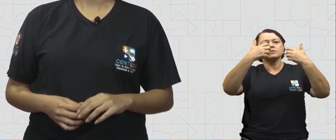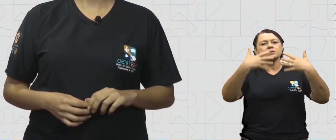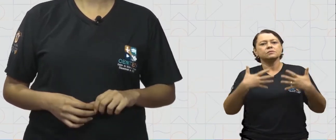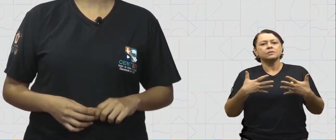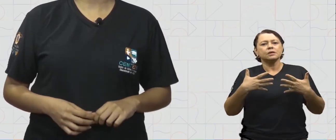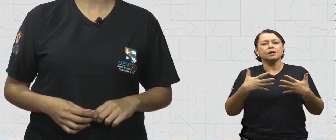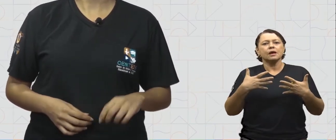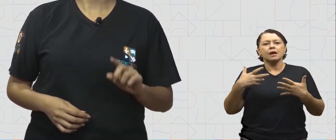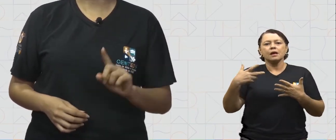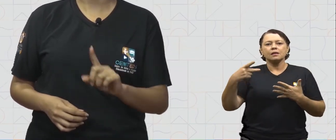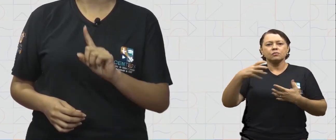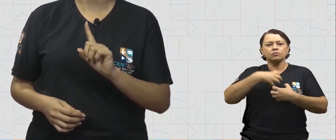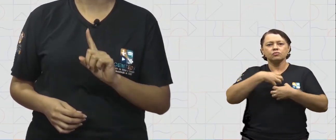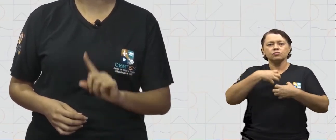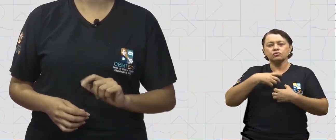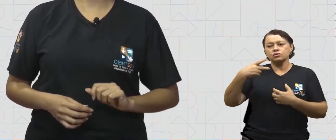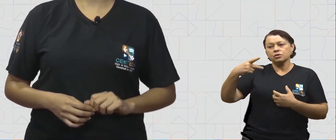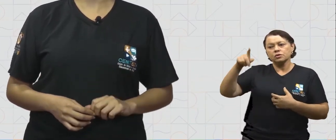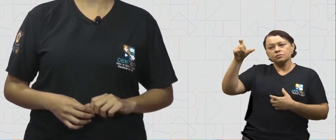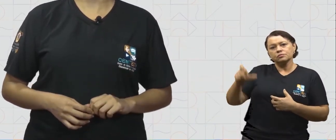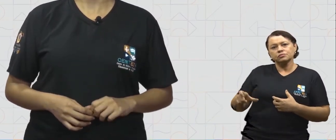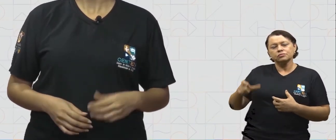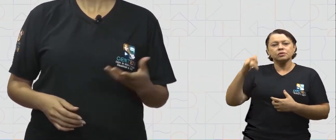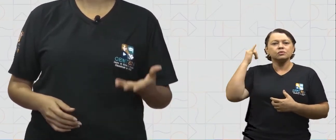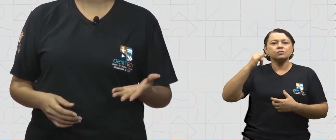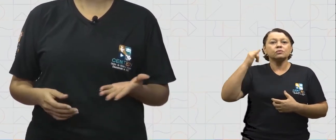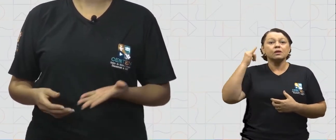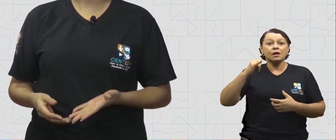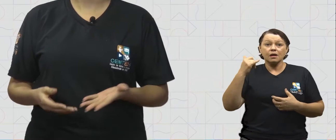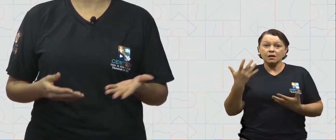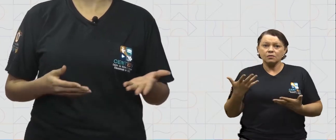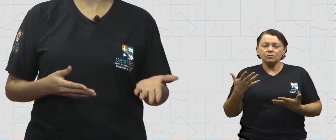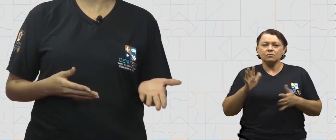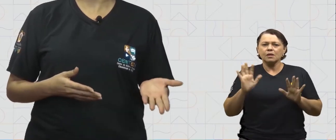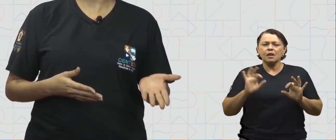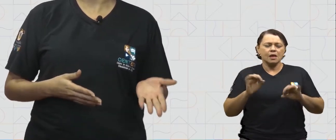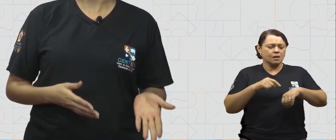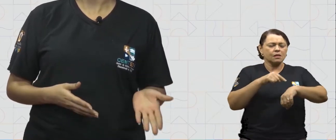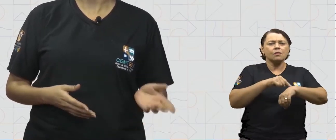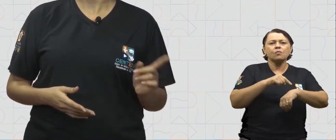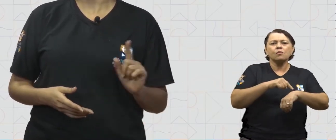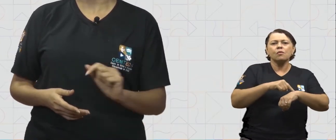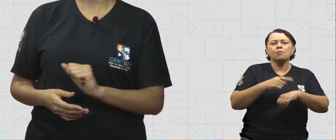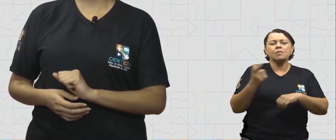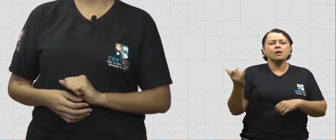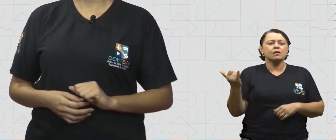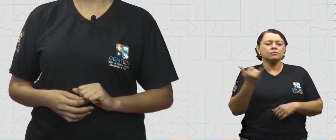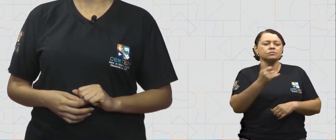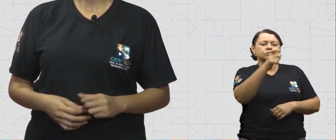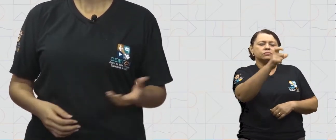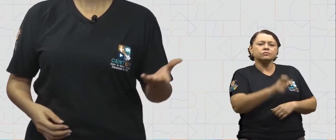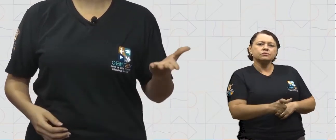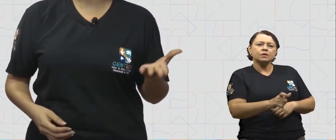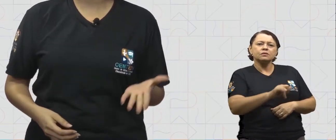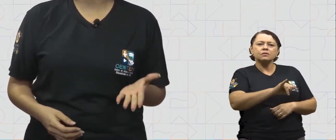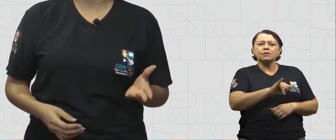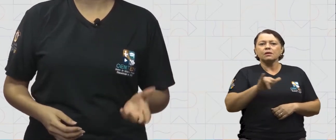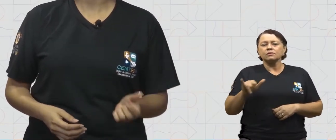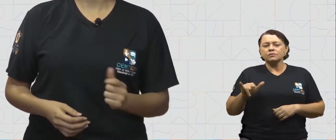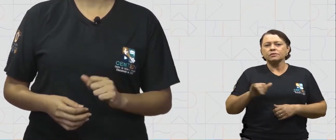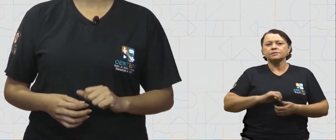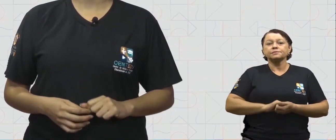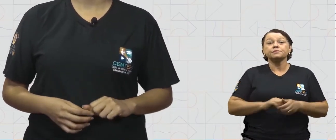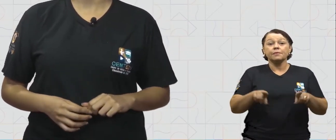do próprio narrador, dentro do próprio texto, sem um momento para a indicação da fala do personagem. Uma